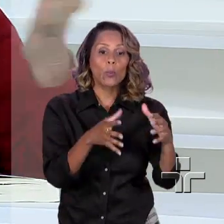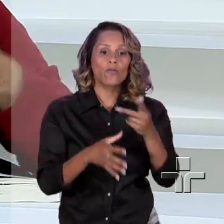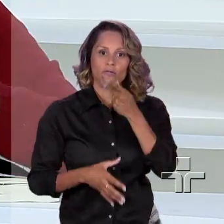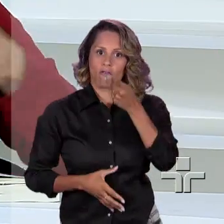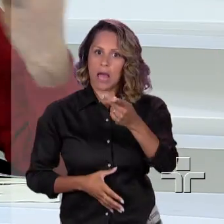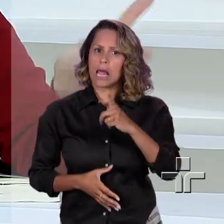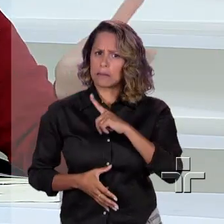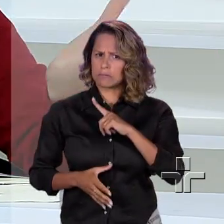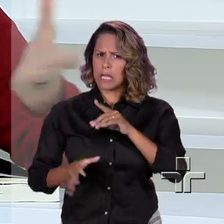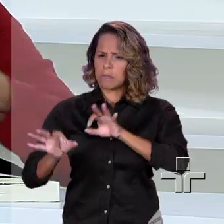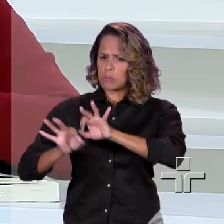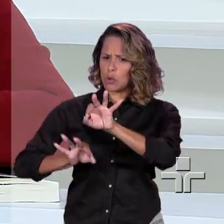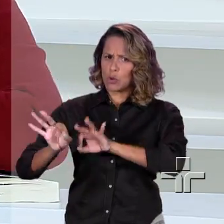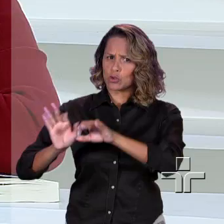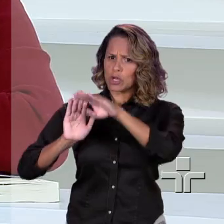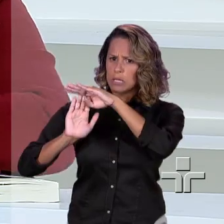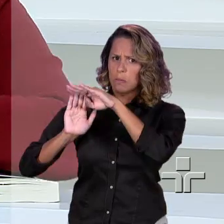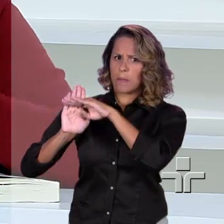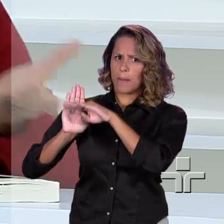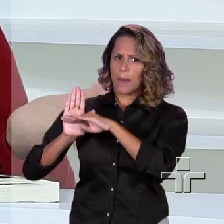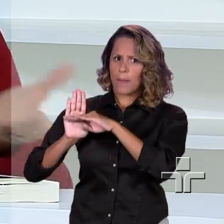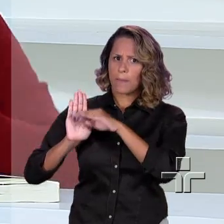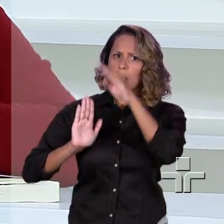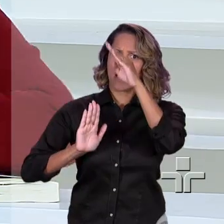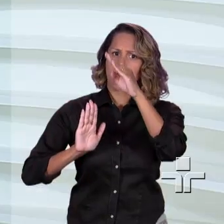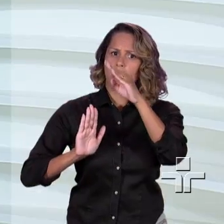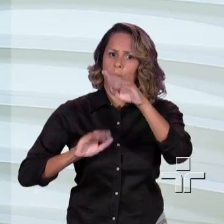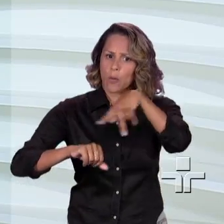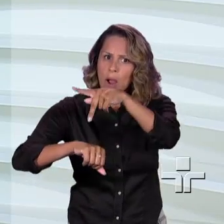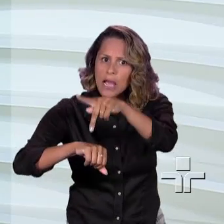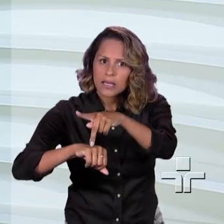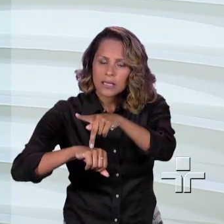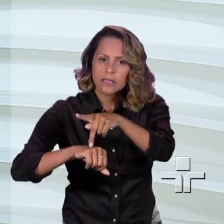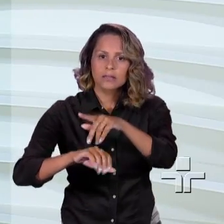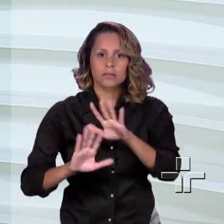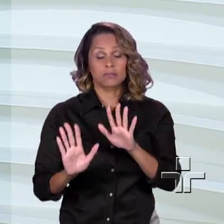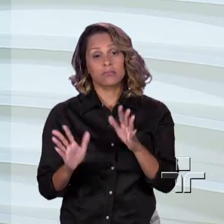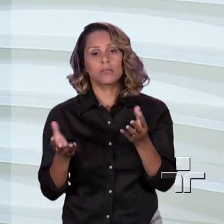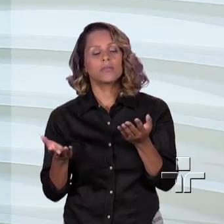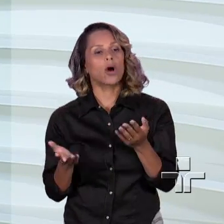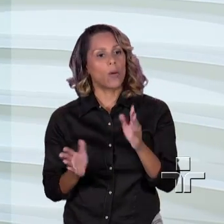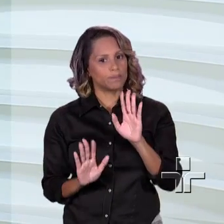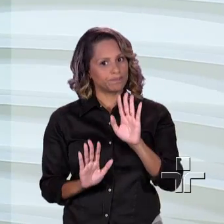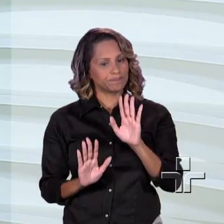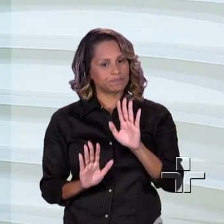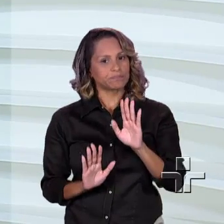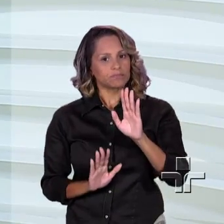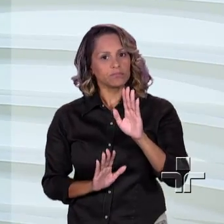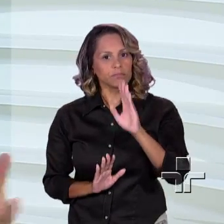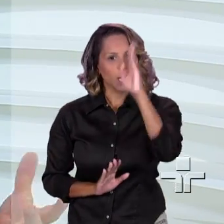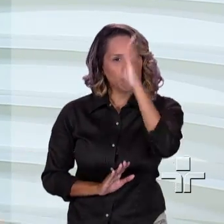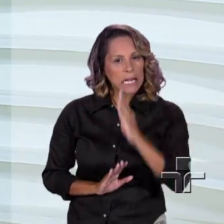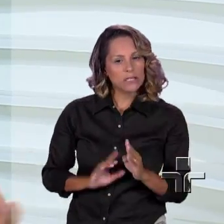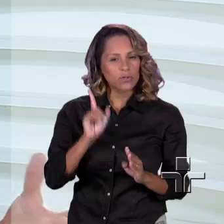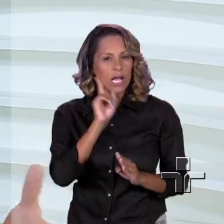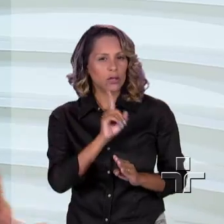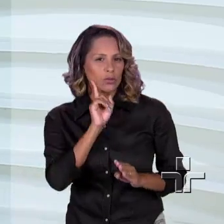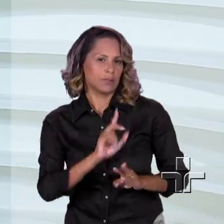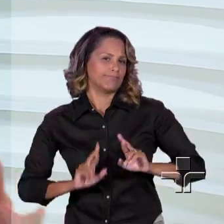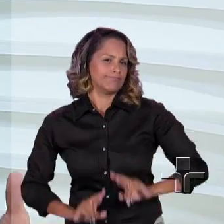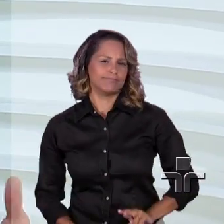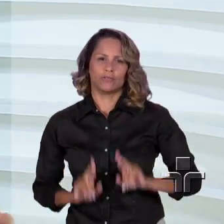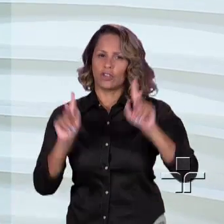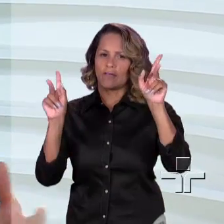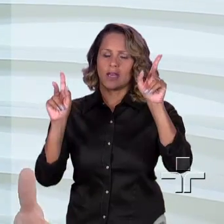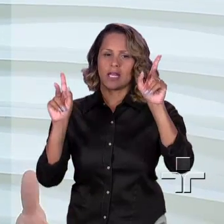país lá e aqui, que implica em... São países muito diferentes na sua história, na sua trajetória. A Guerra Fria eliminou uma